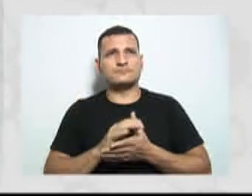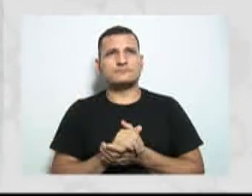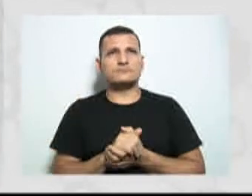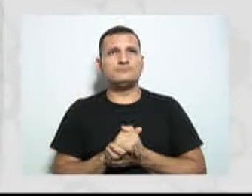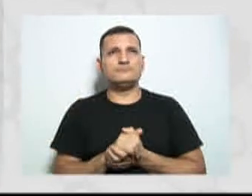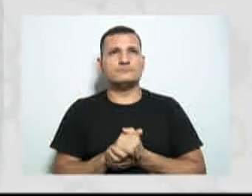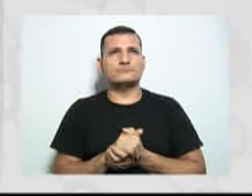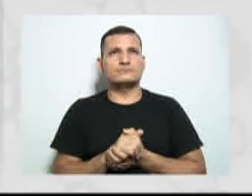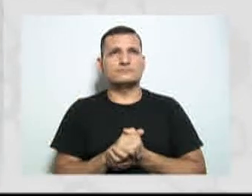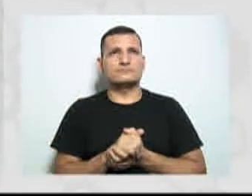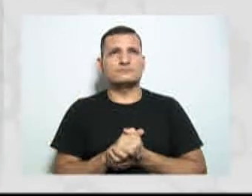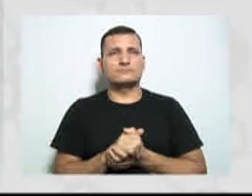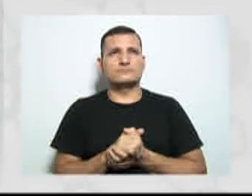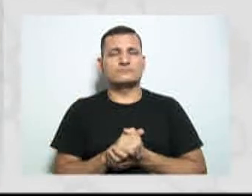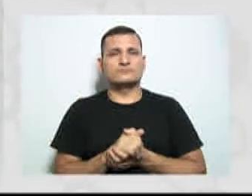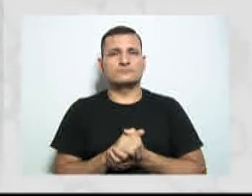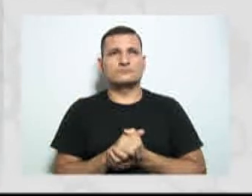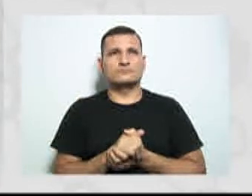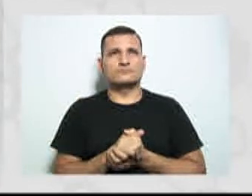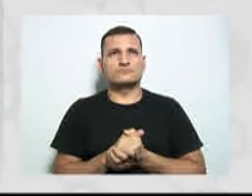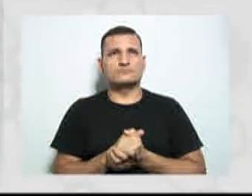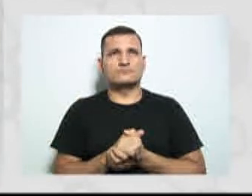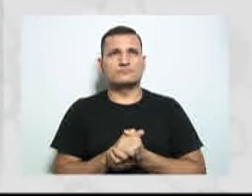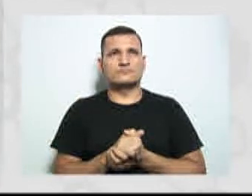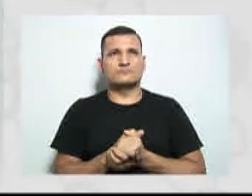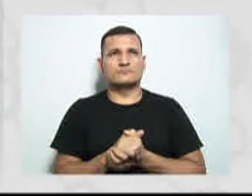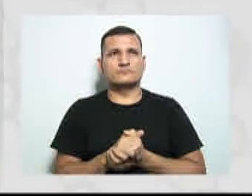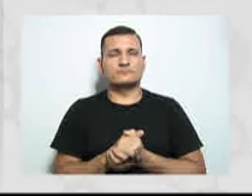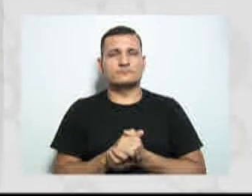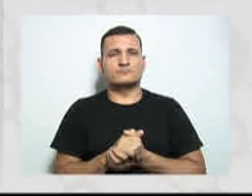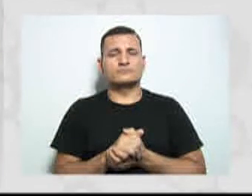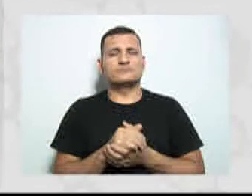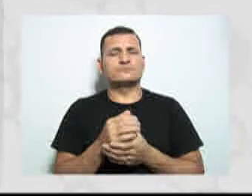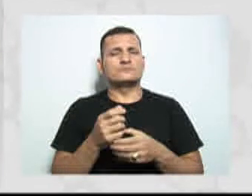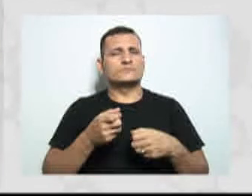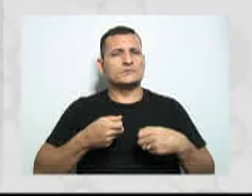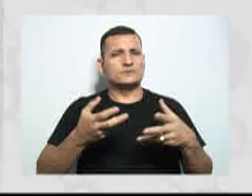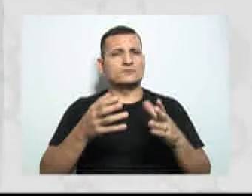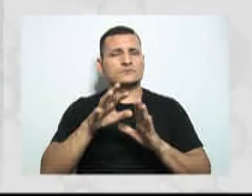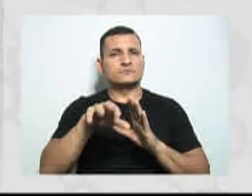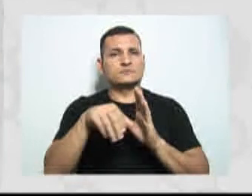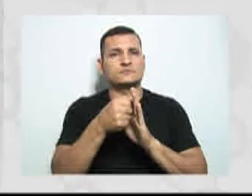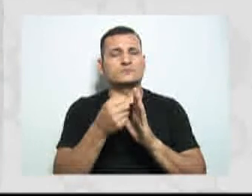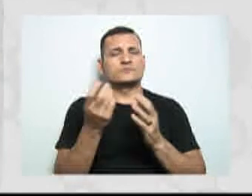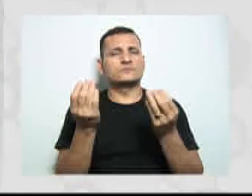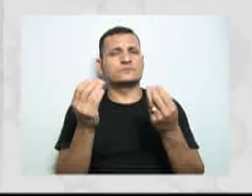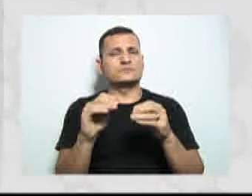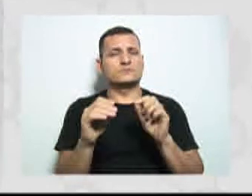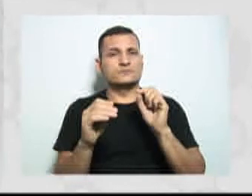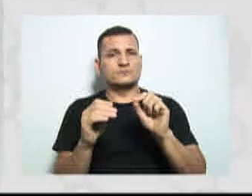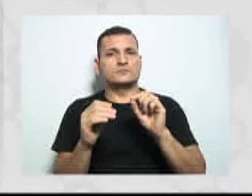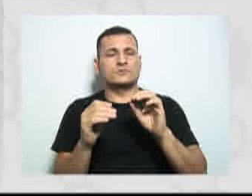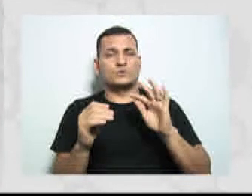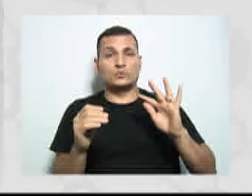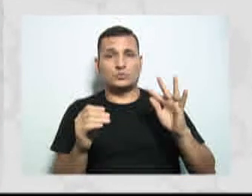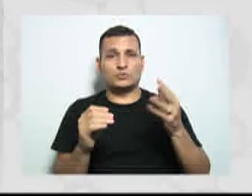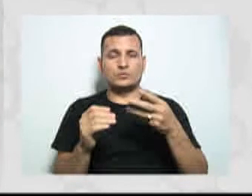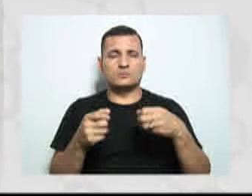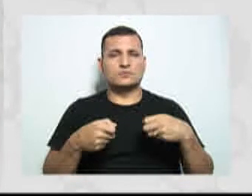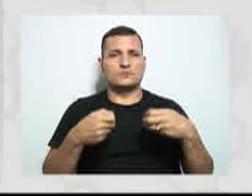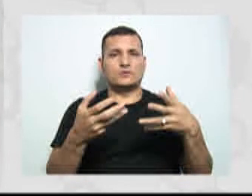para chegar ao valor de 20.000. Lembrando, custo por absorção, eu tenho que colocar o quê? Todos os custos dos